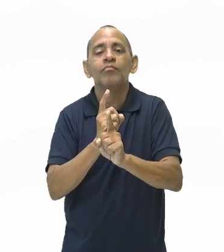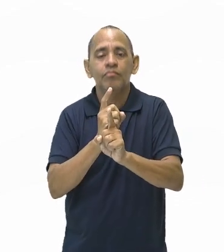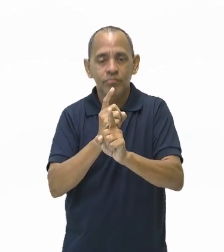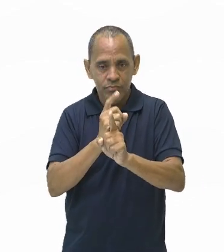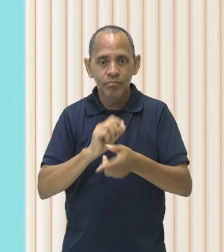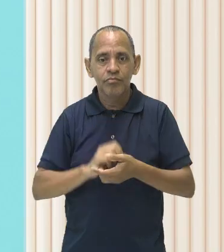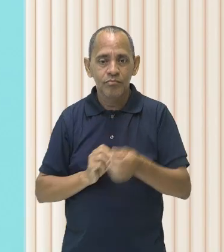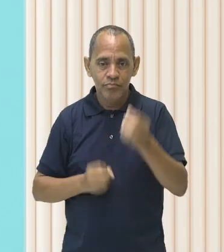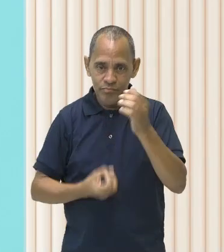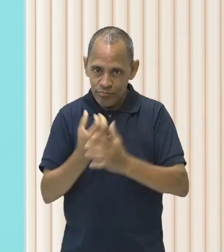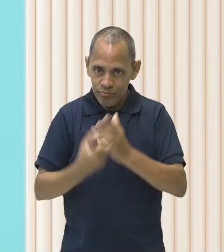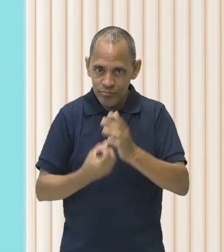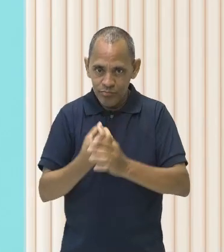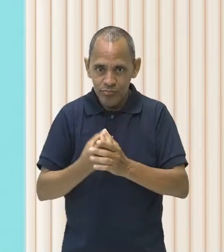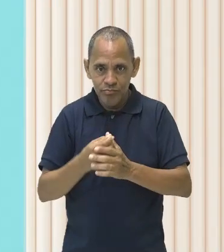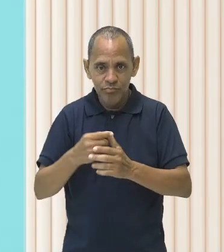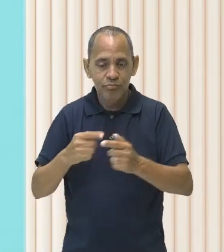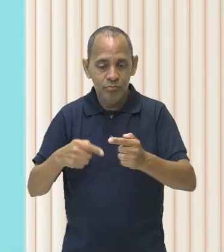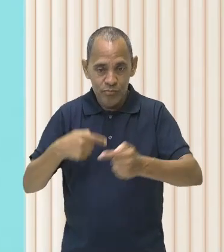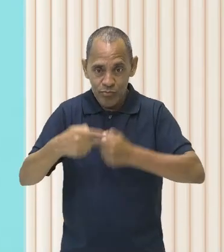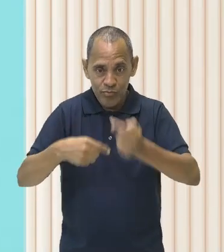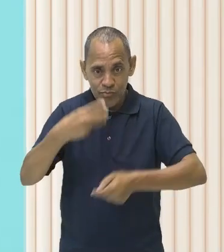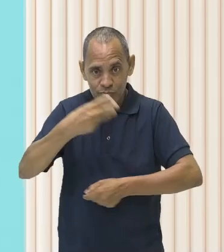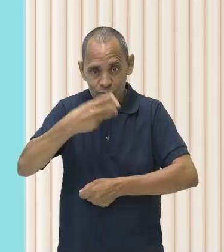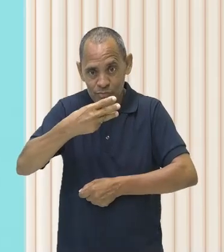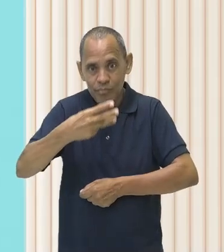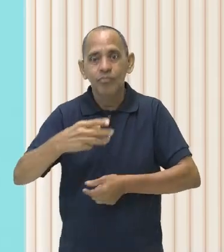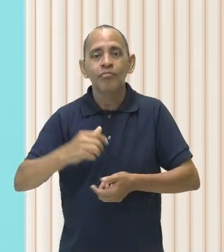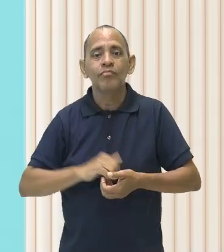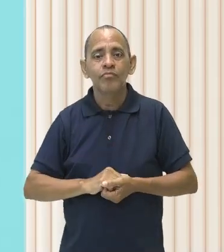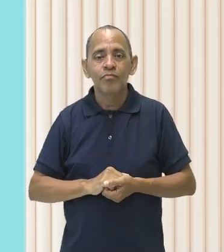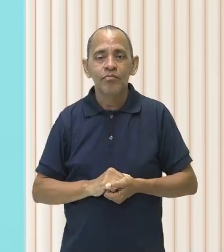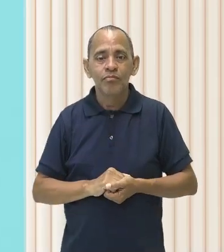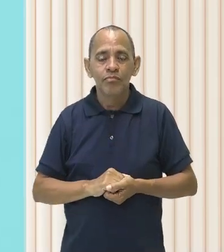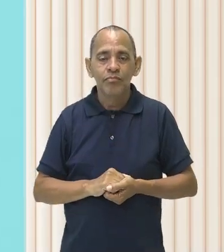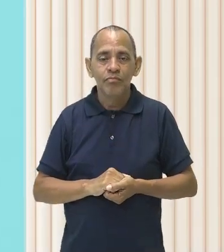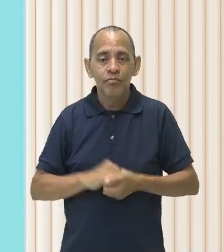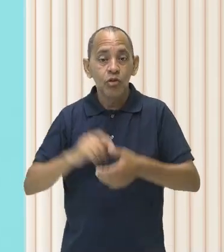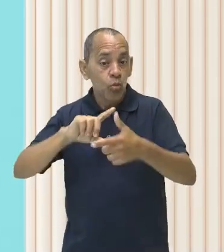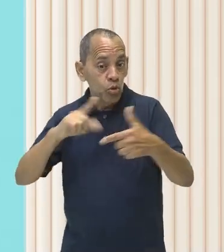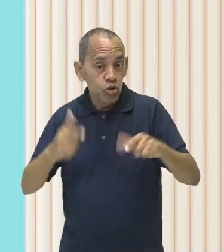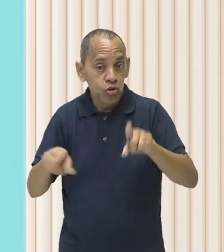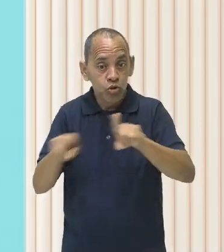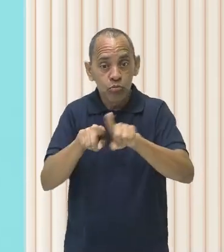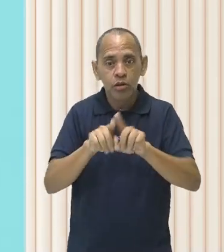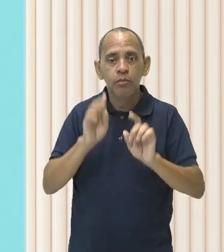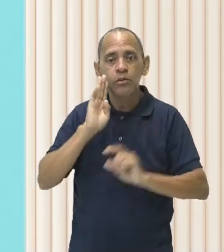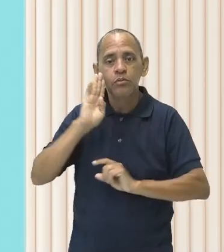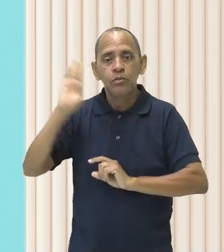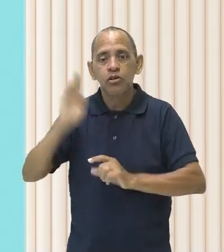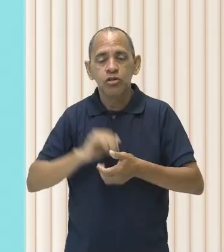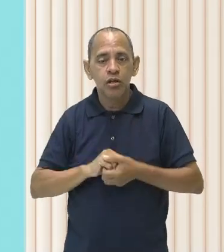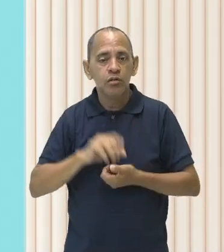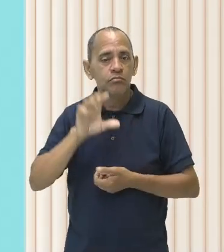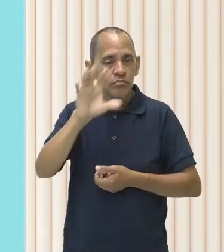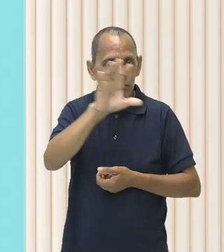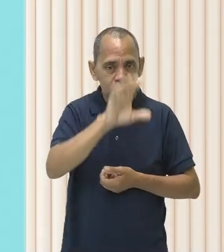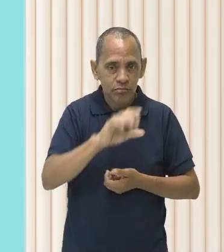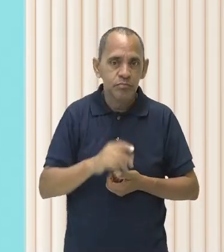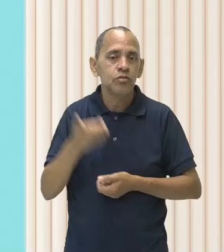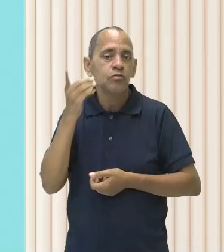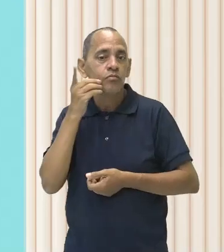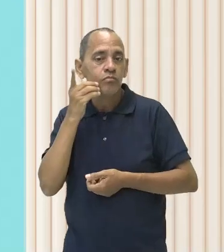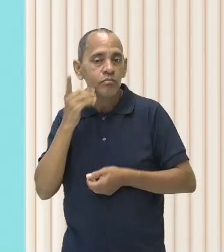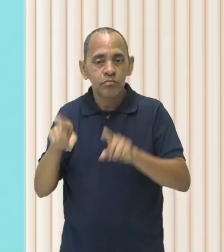nas produções da terceira fase do modernismo. Ok? Principalmente lá do regionalismo, do dia a